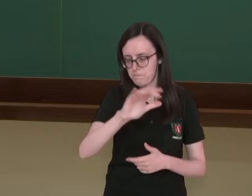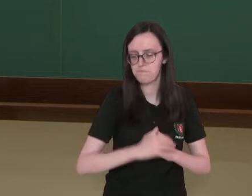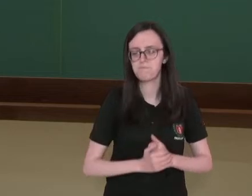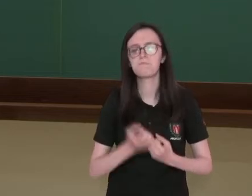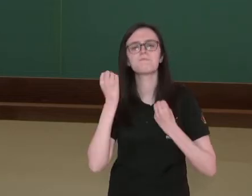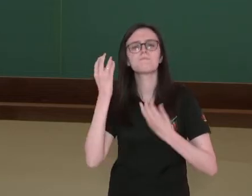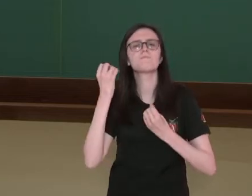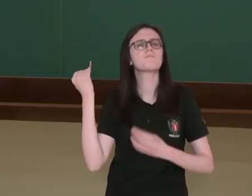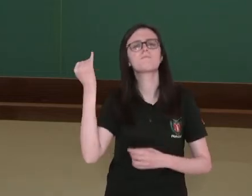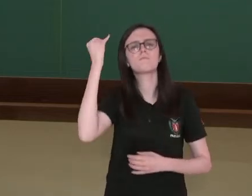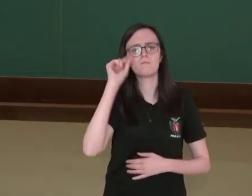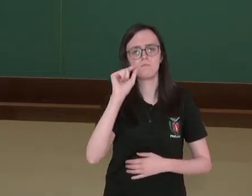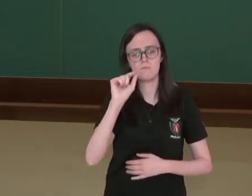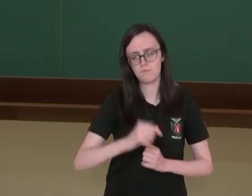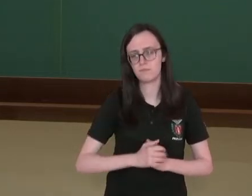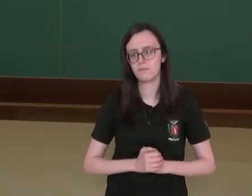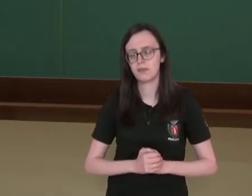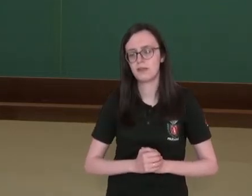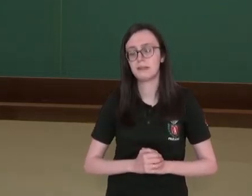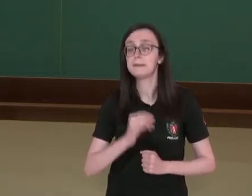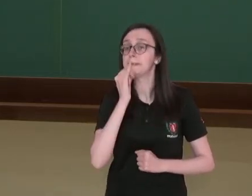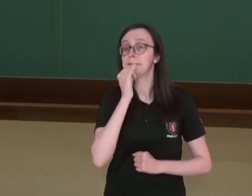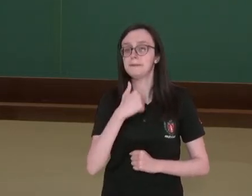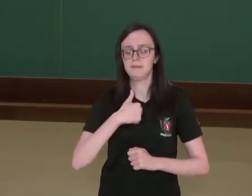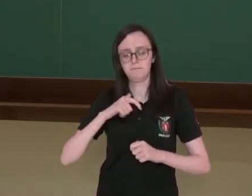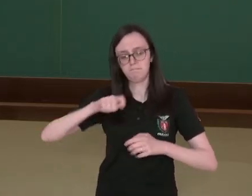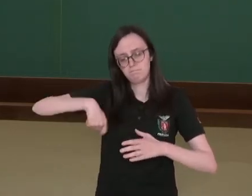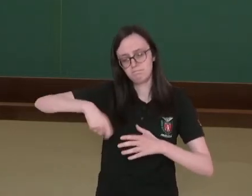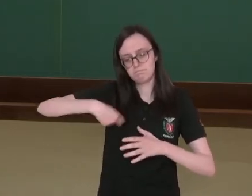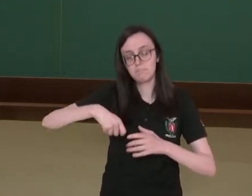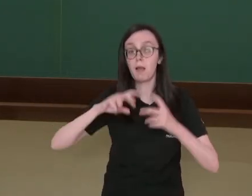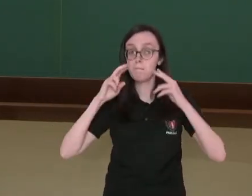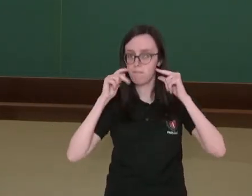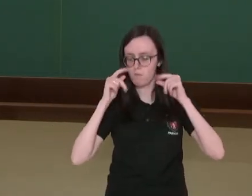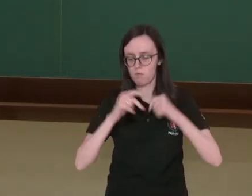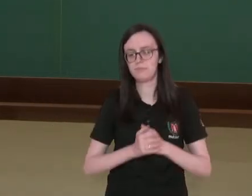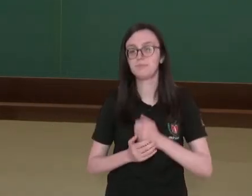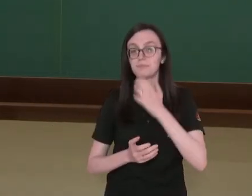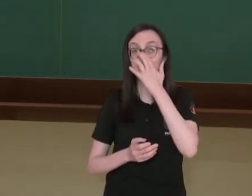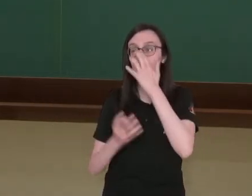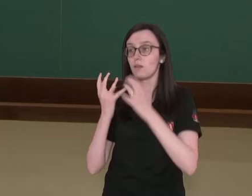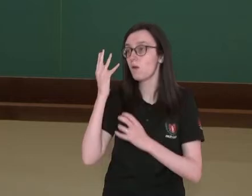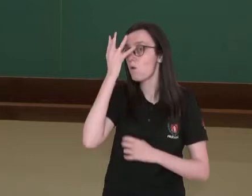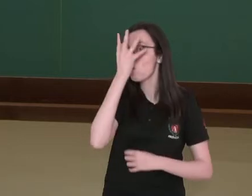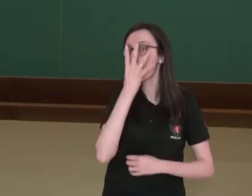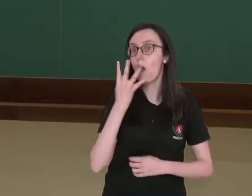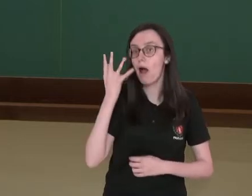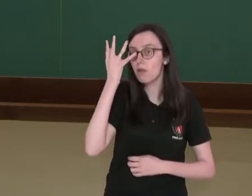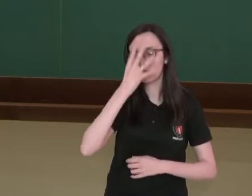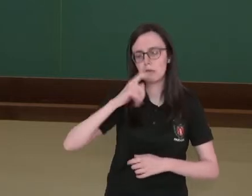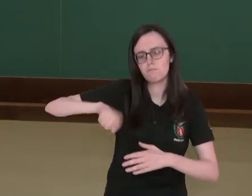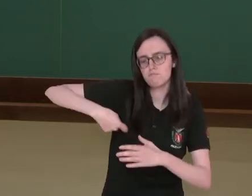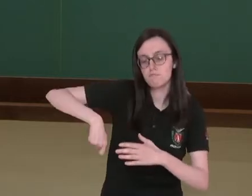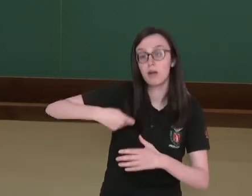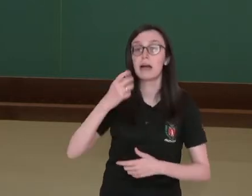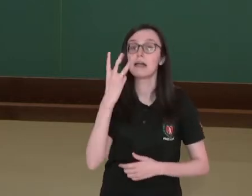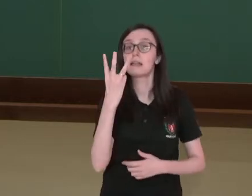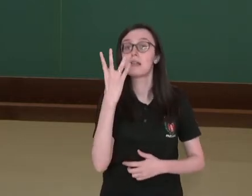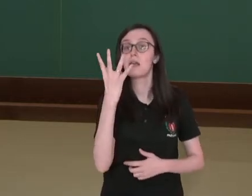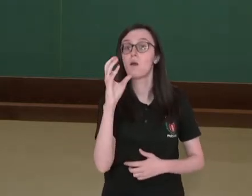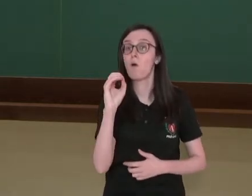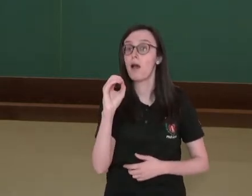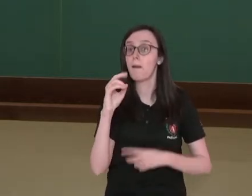dados importantes? Ele está fabricando bombom, óbvio, né? 4 horas ele produz 340